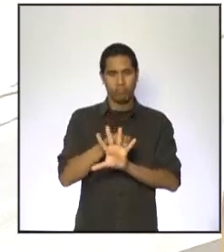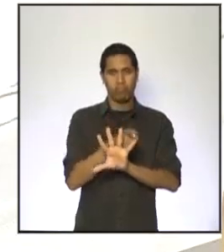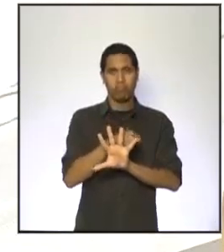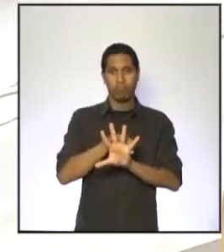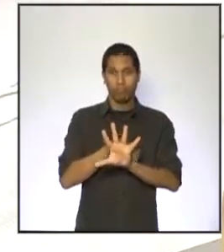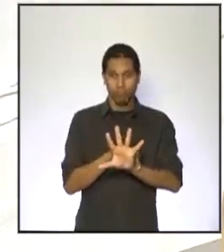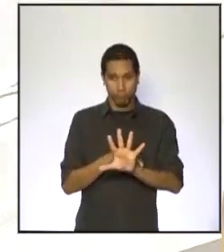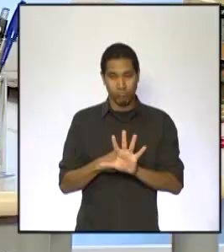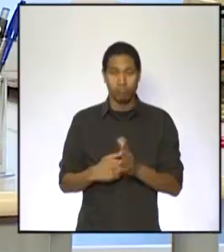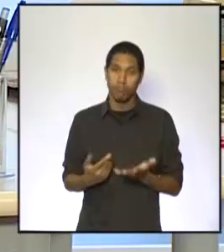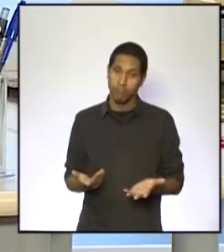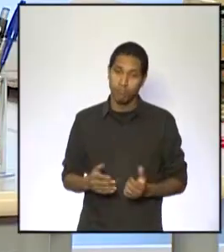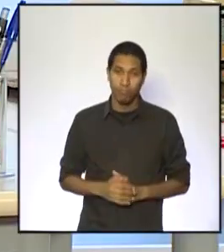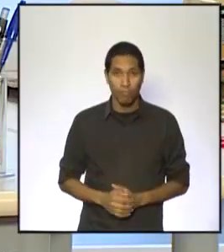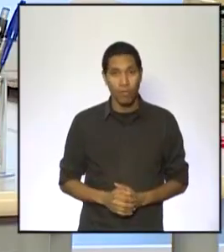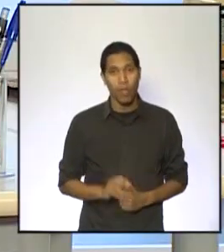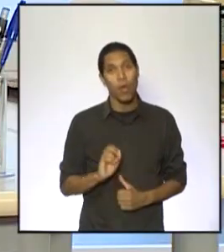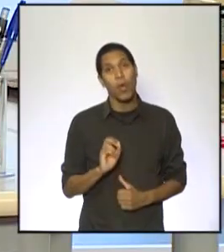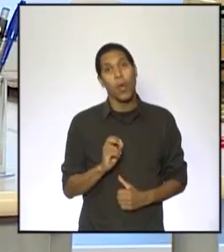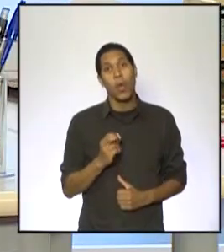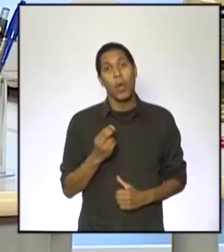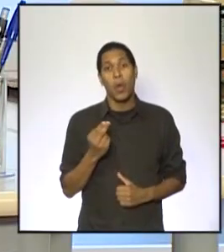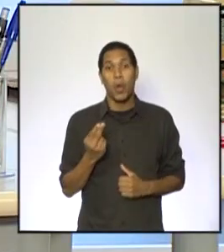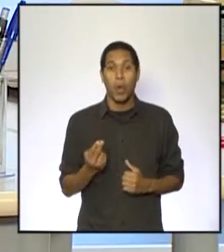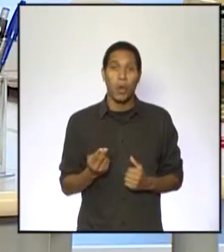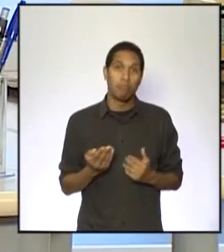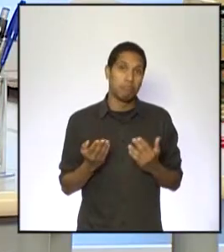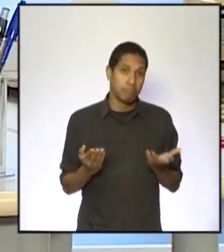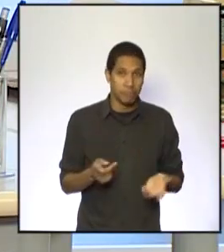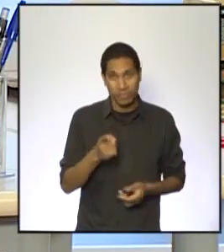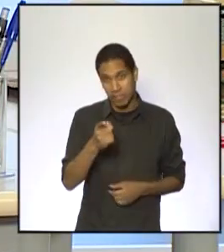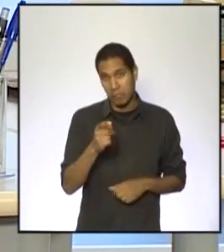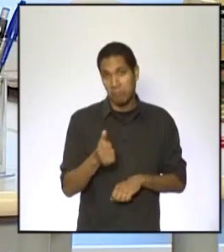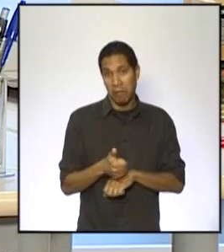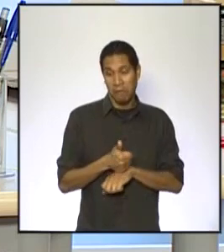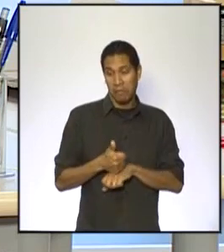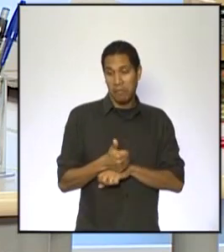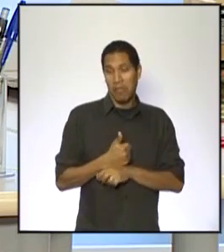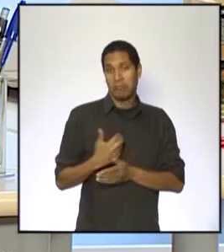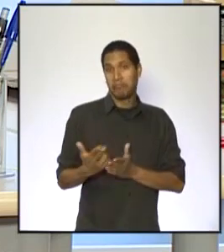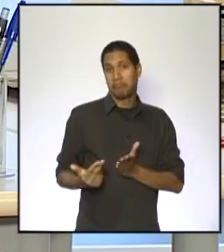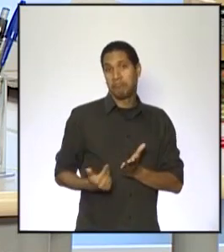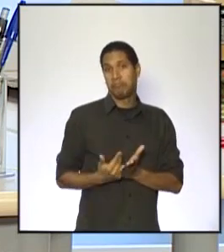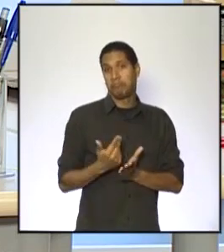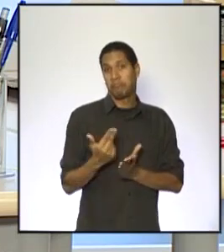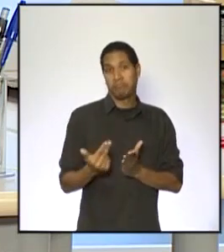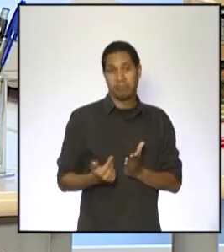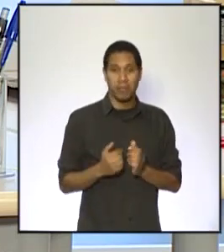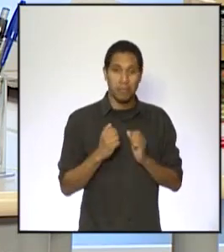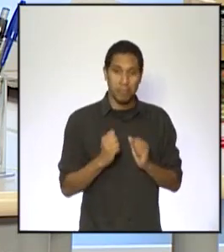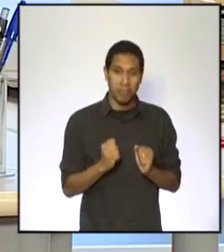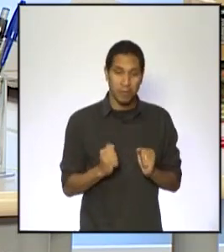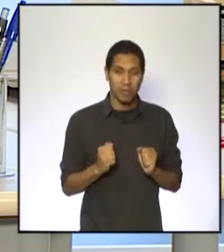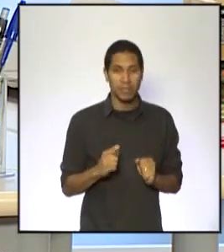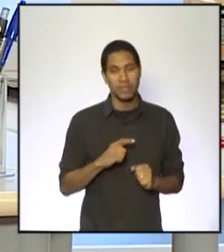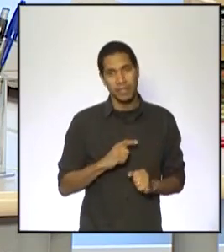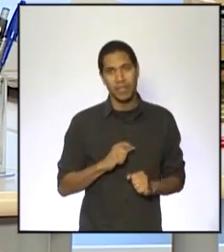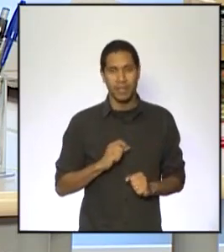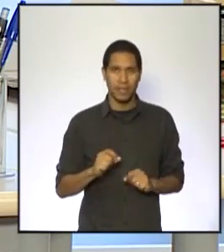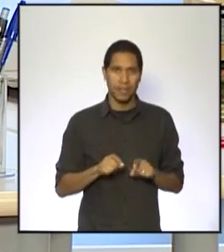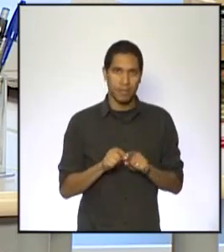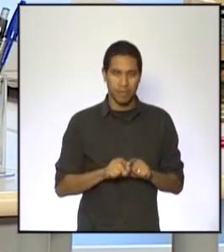ou se vocês forem um desenhista, vocês podem fazer a